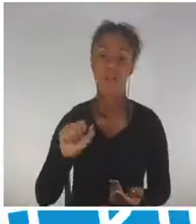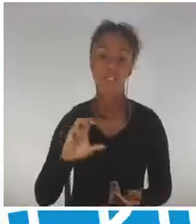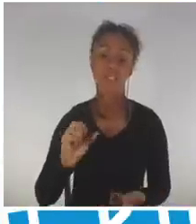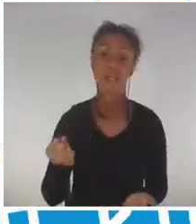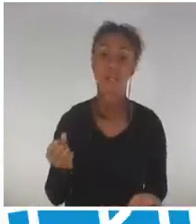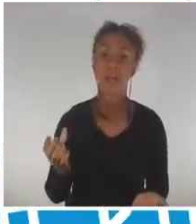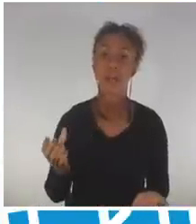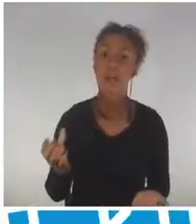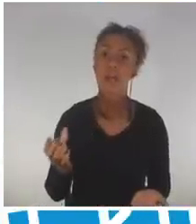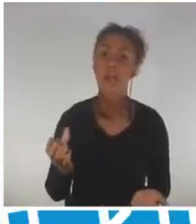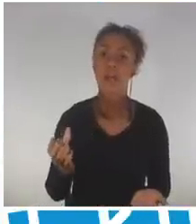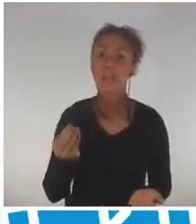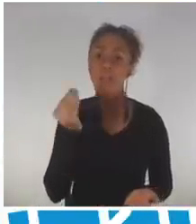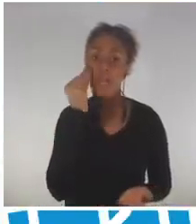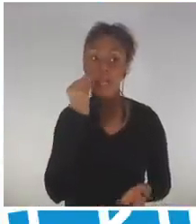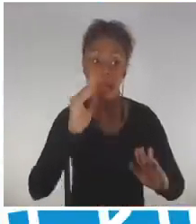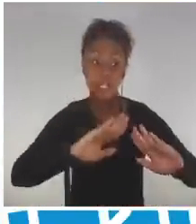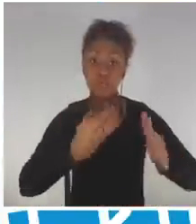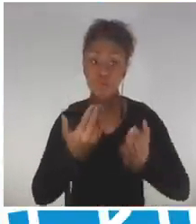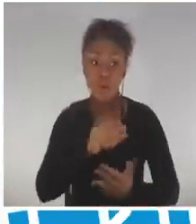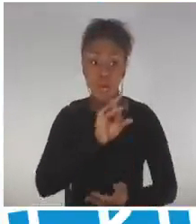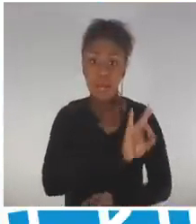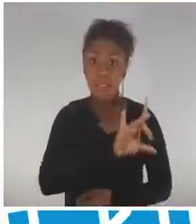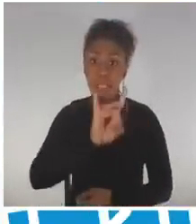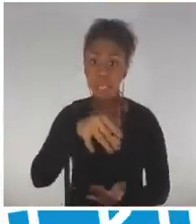avaliação das escolas, né,